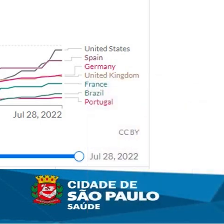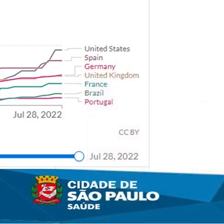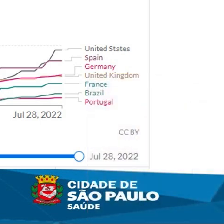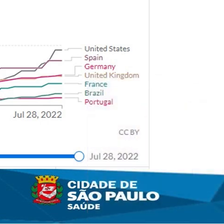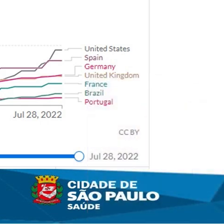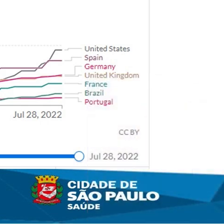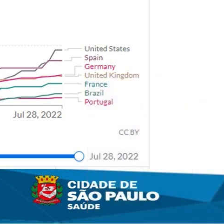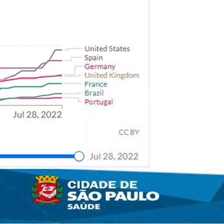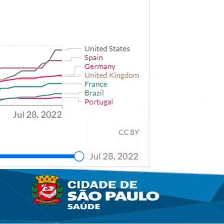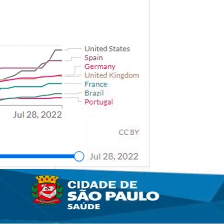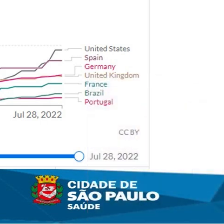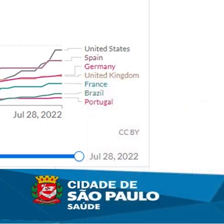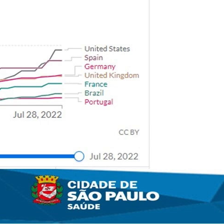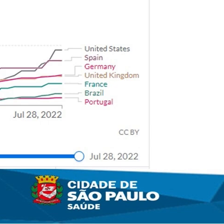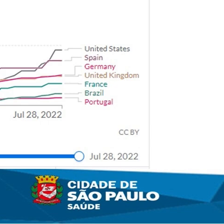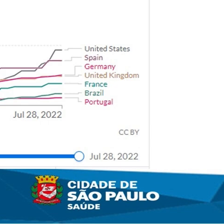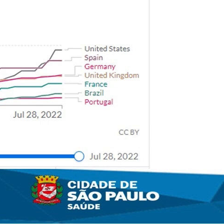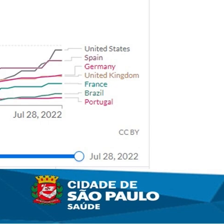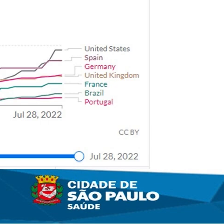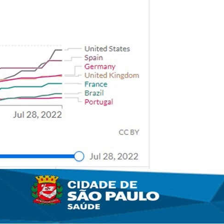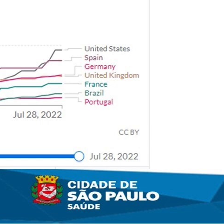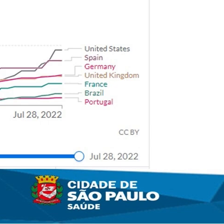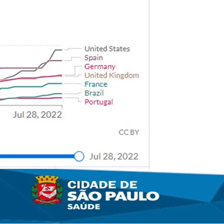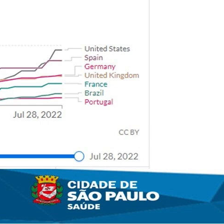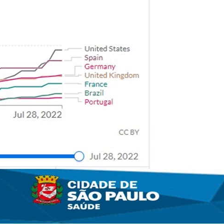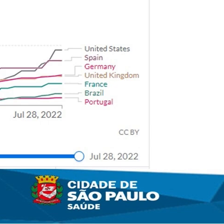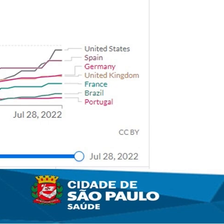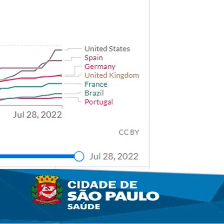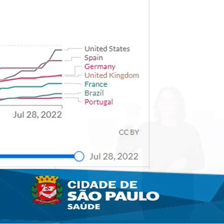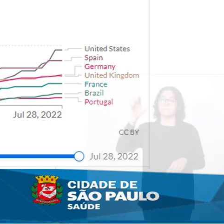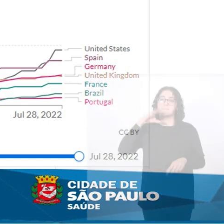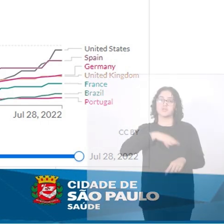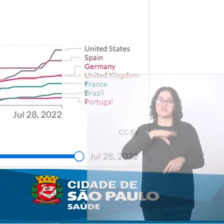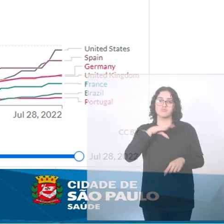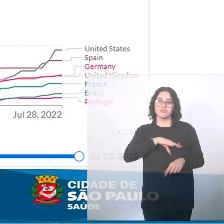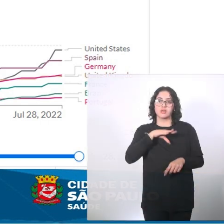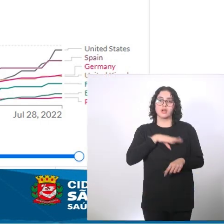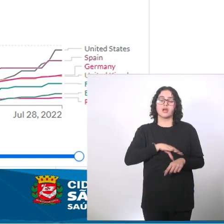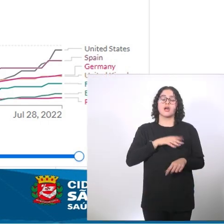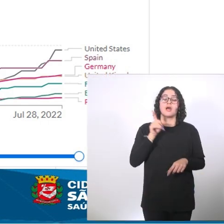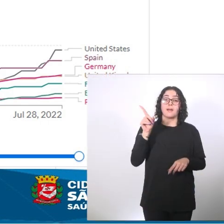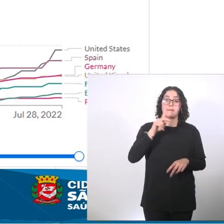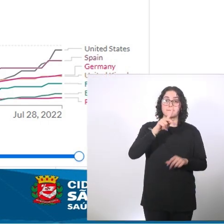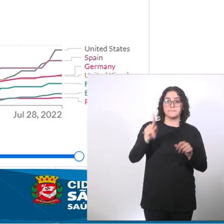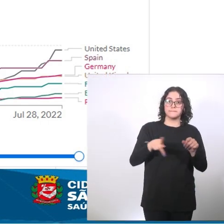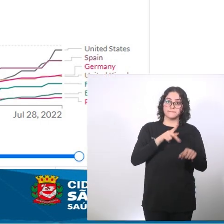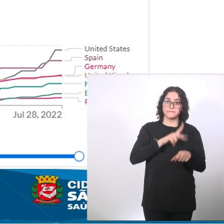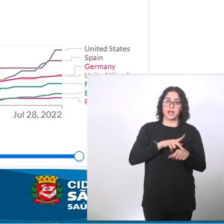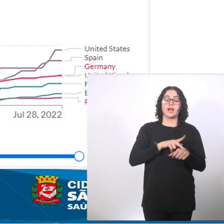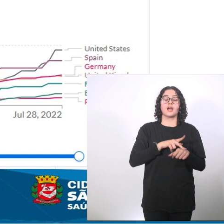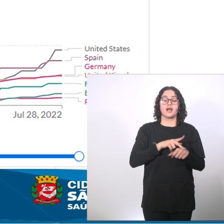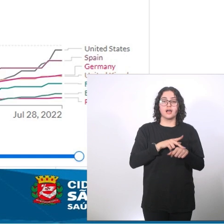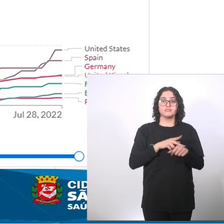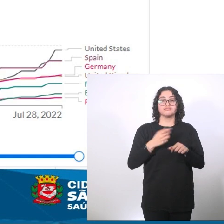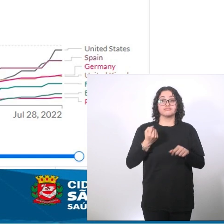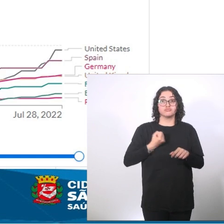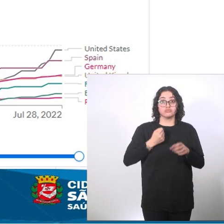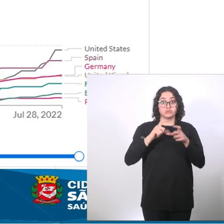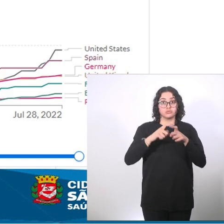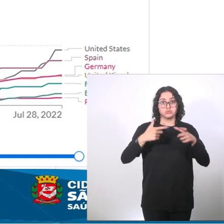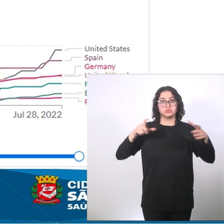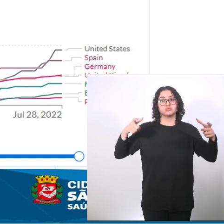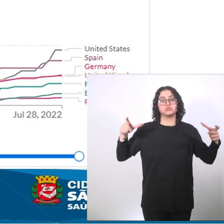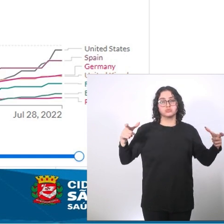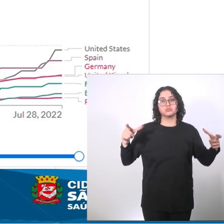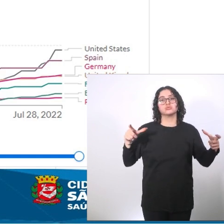Inglaterra, Reino Unido, né, França, Brasil, Portugal, sendo os países aí de maior número, numa crescente aí do